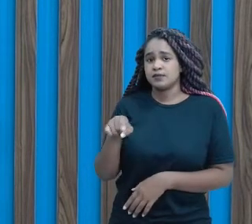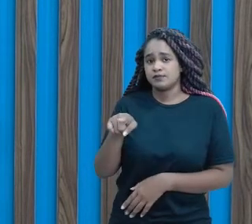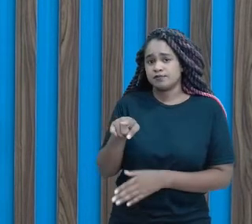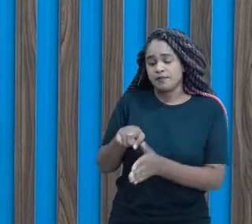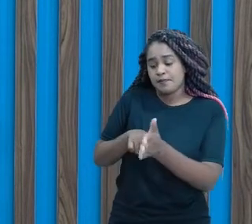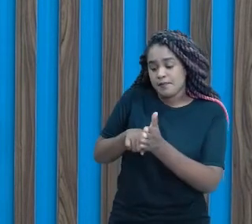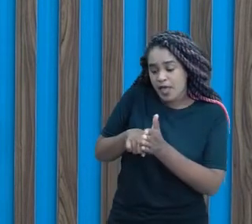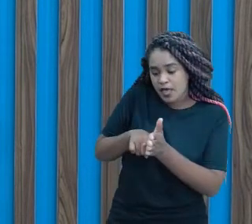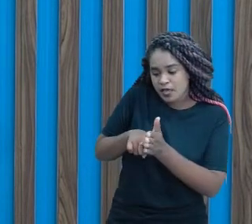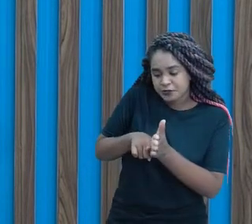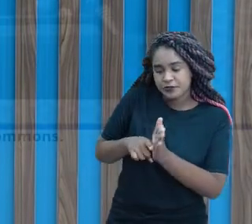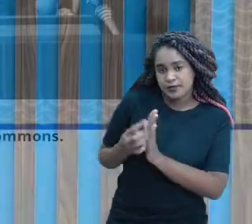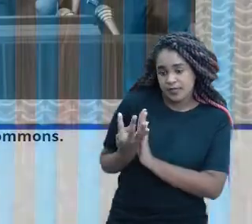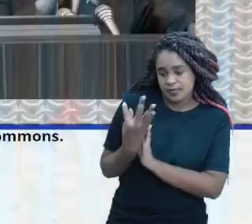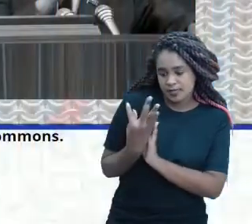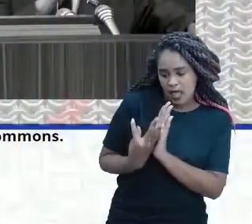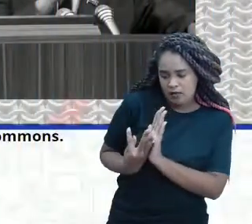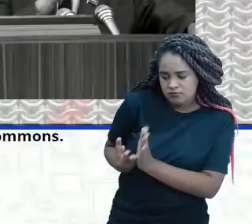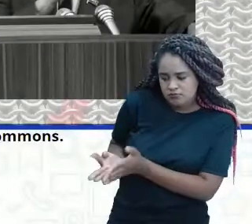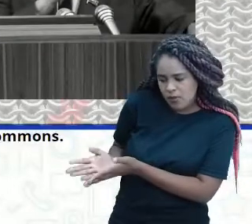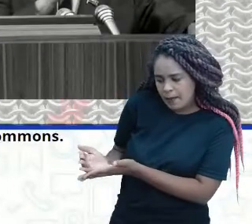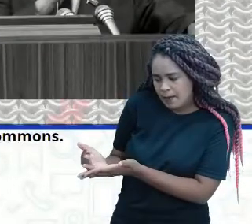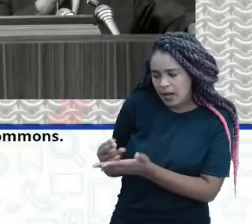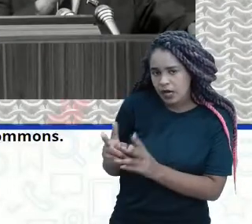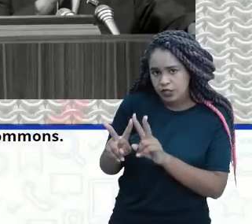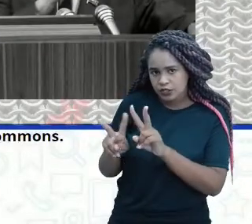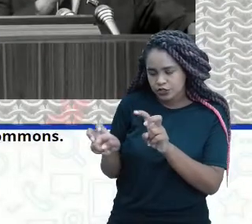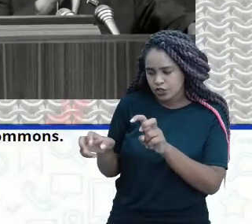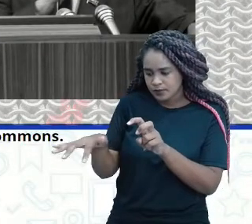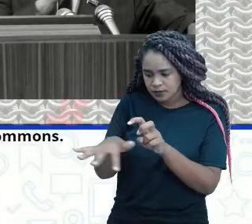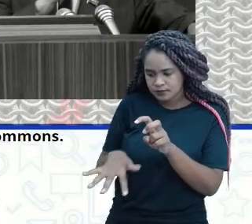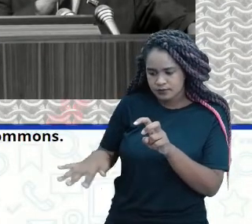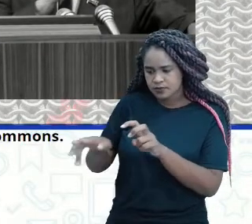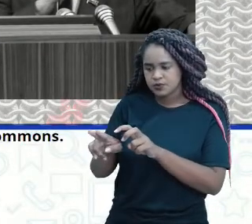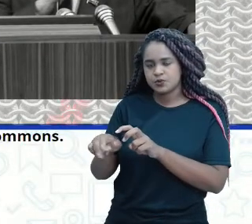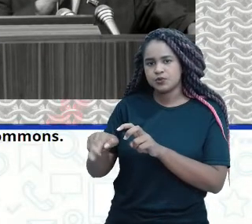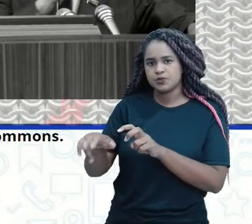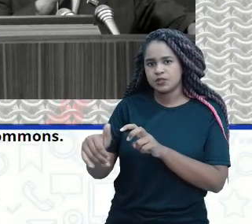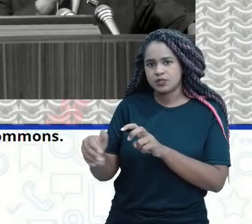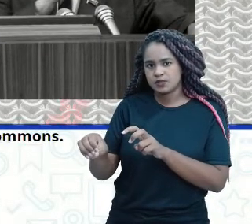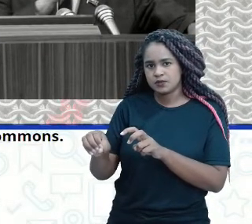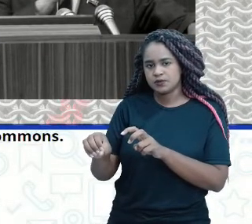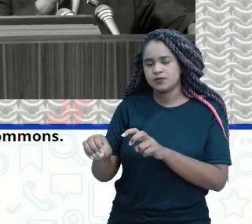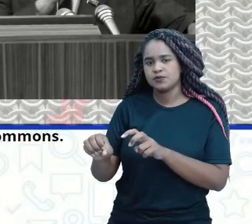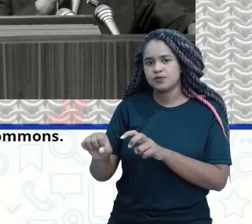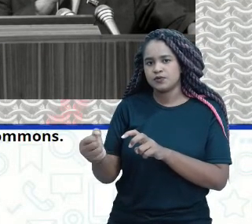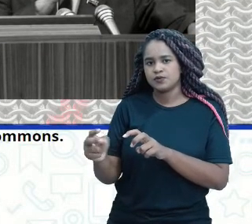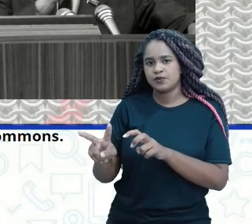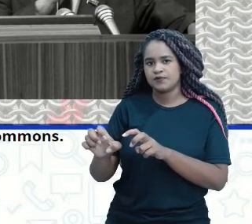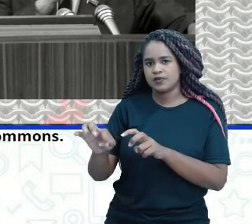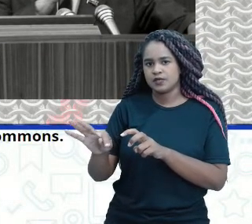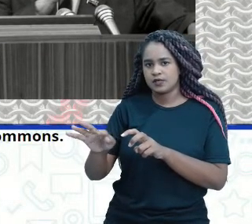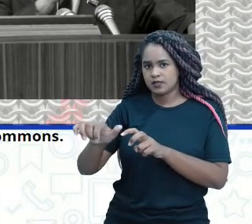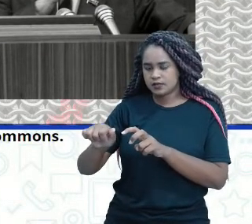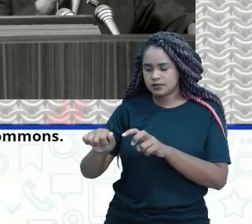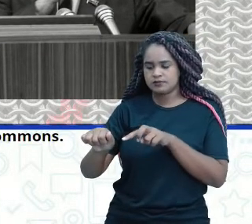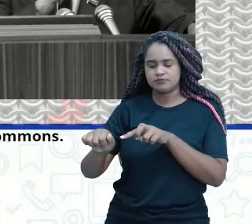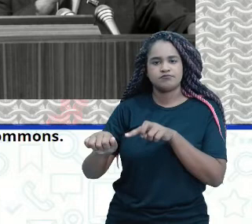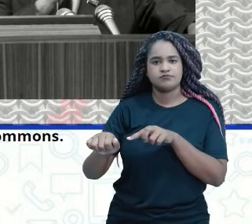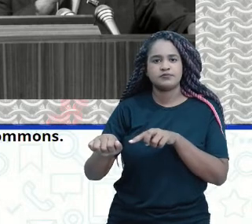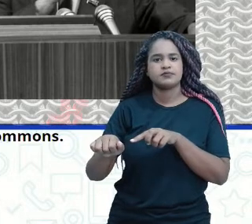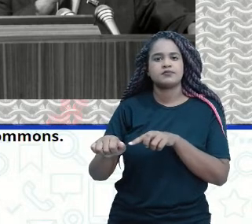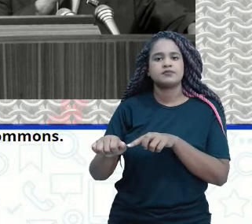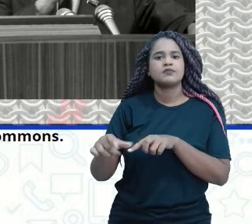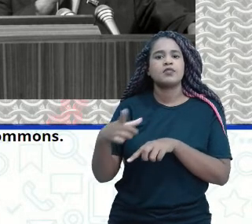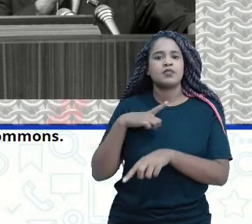né, fontes que eu falo, os textos, né, de autores ligados à antiga União Soviética, eles vão fazer uma